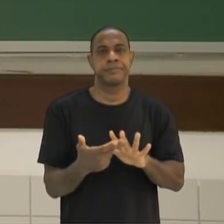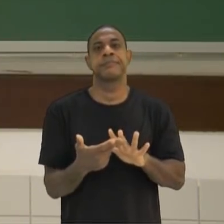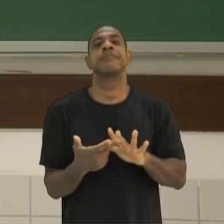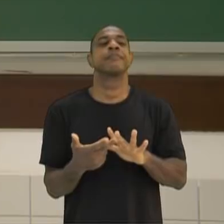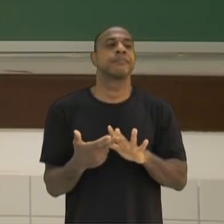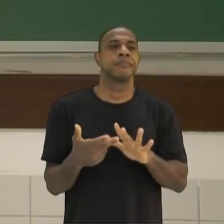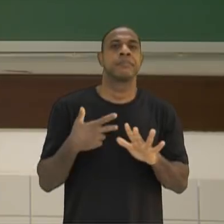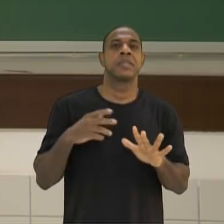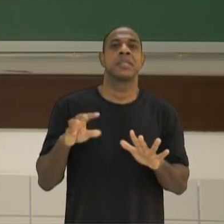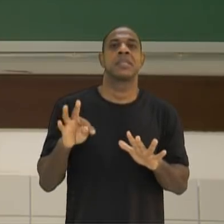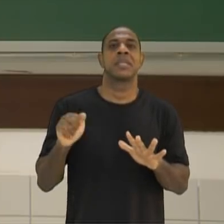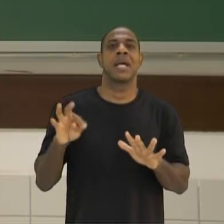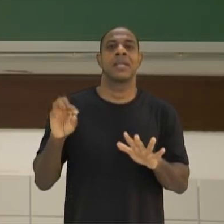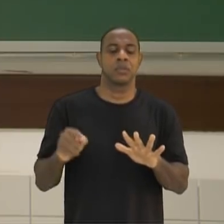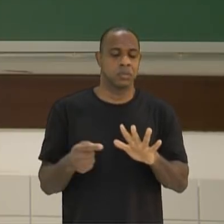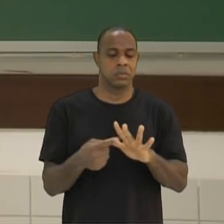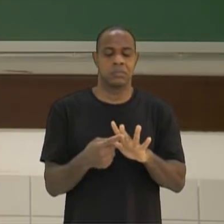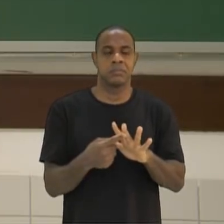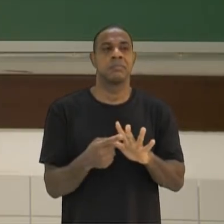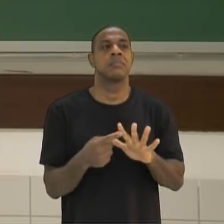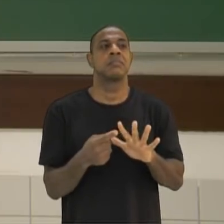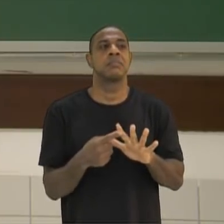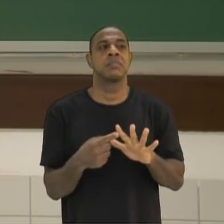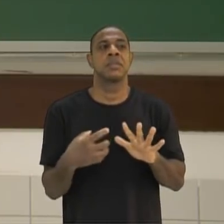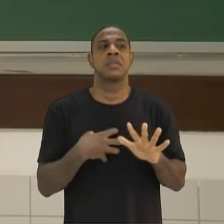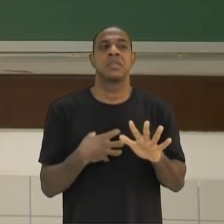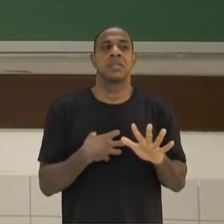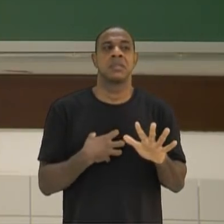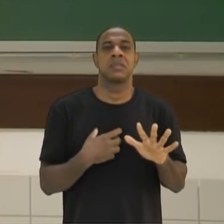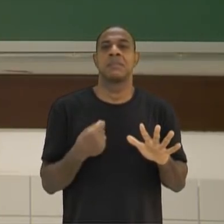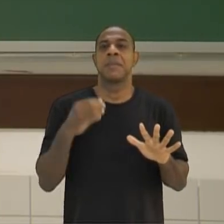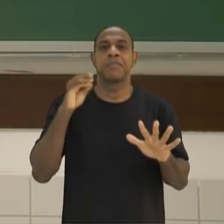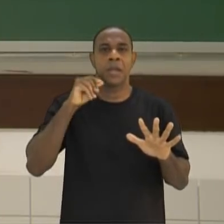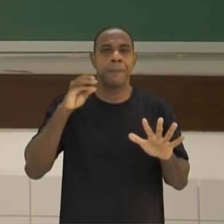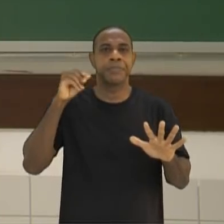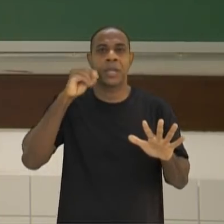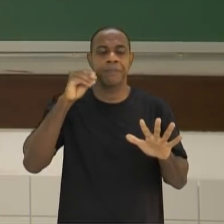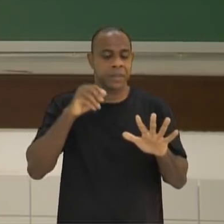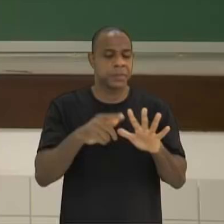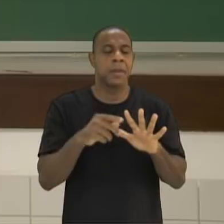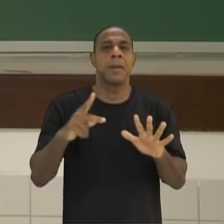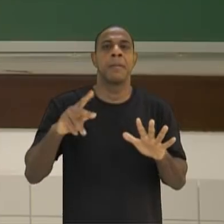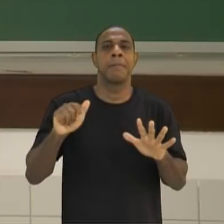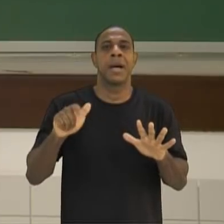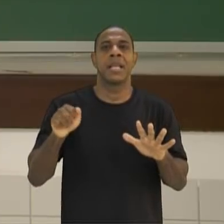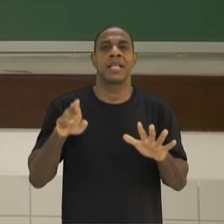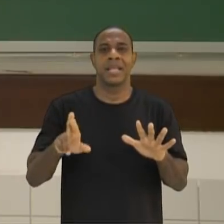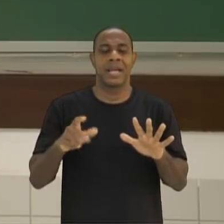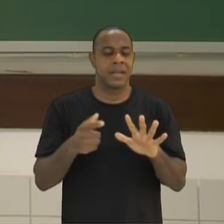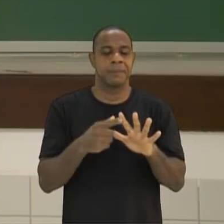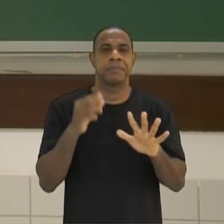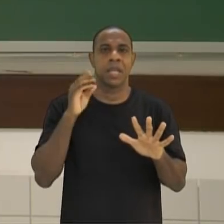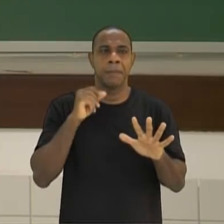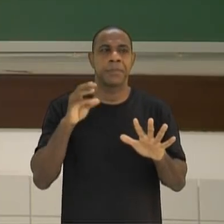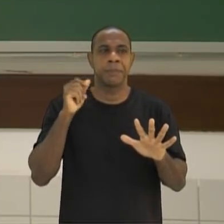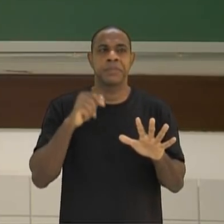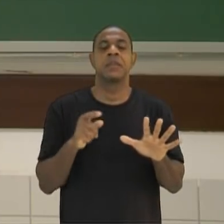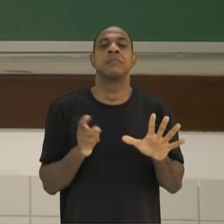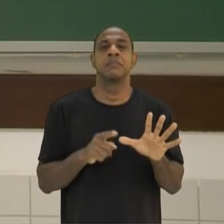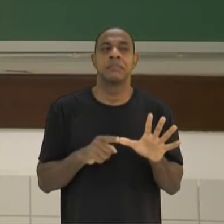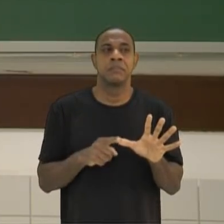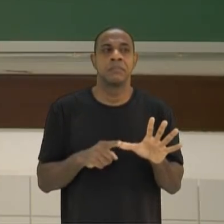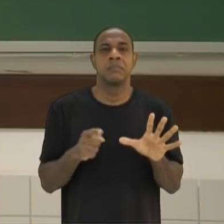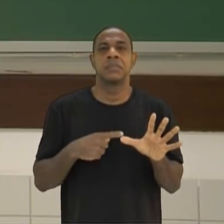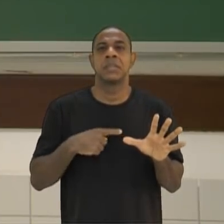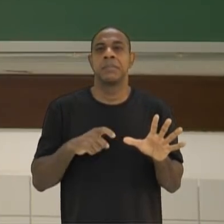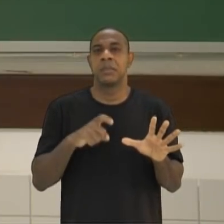gente tem o tato, né? A gente consegue sentir também o gosto, o sabor dos alimentos por conta do paladar e o